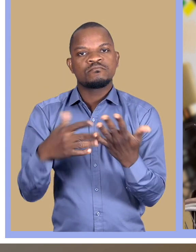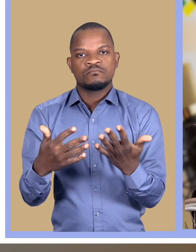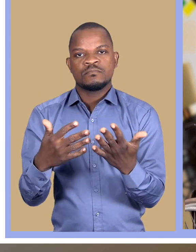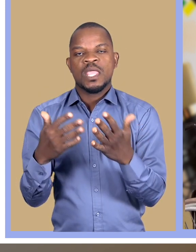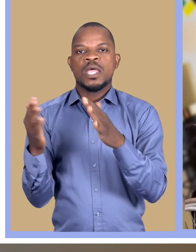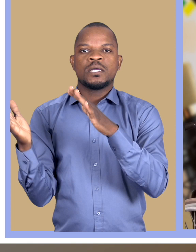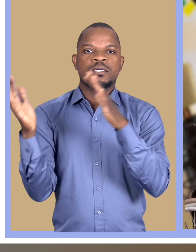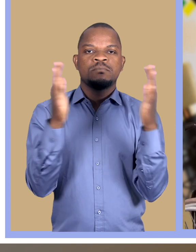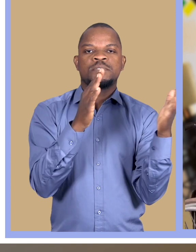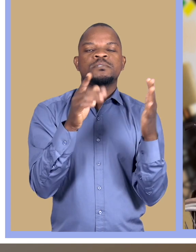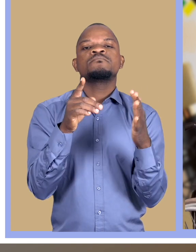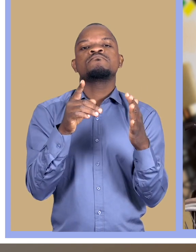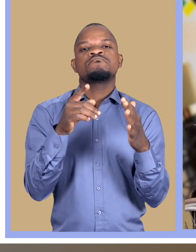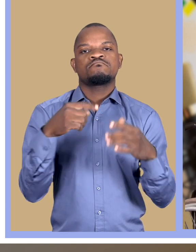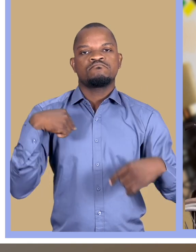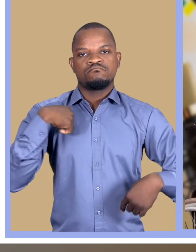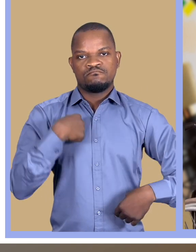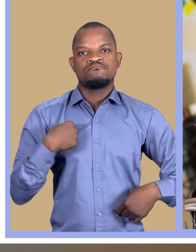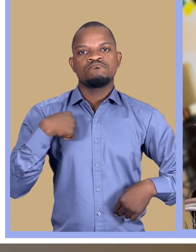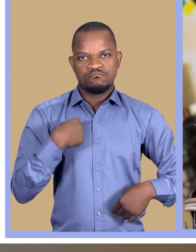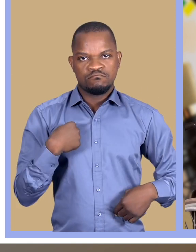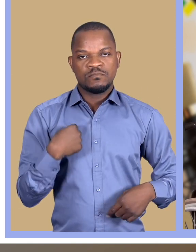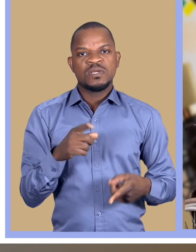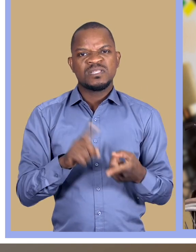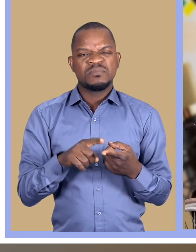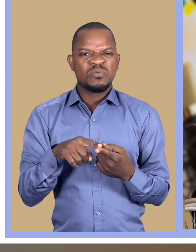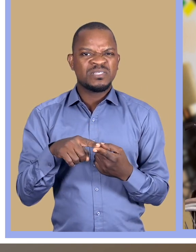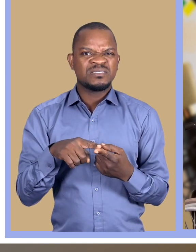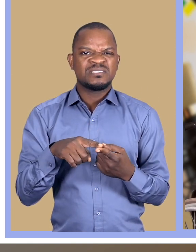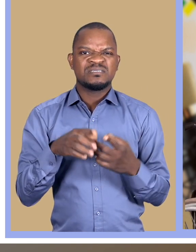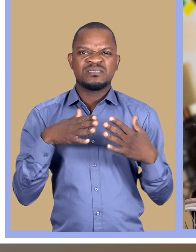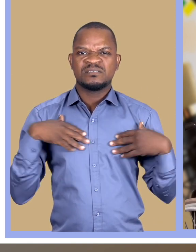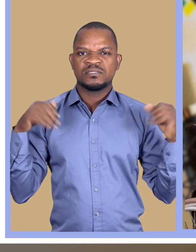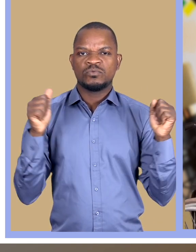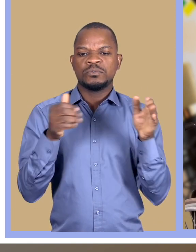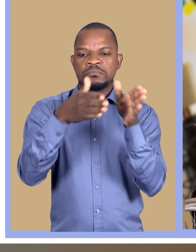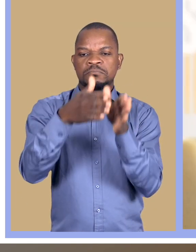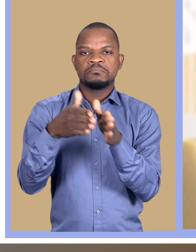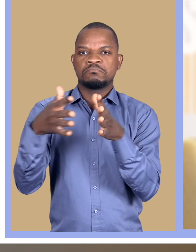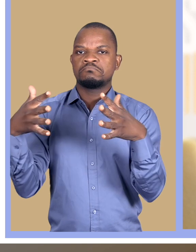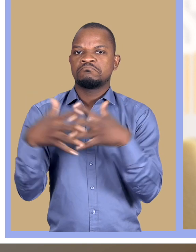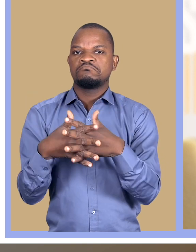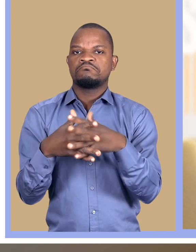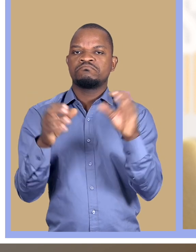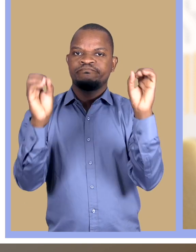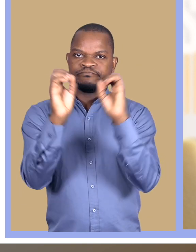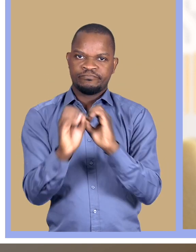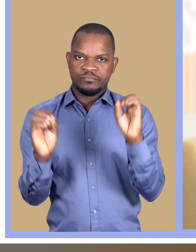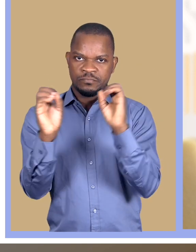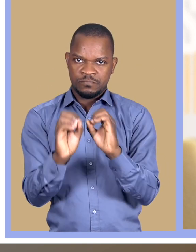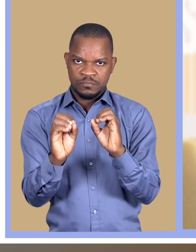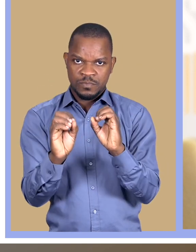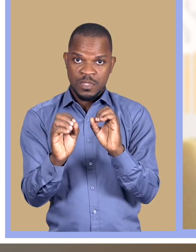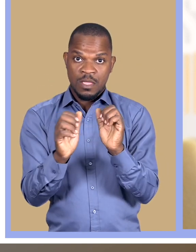o ambiente. Nós colocamos em causa a qualidade ambiental e de saúde das pessoas. E isso,